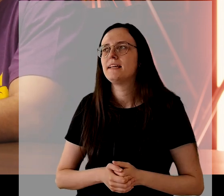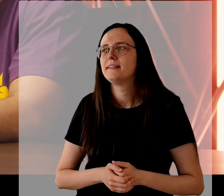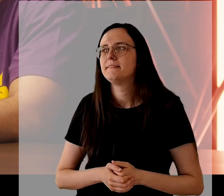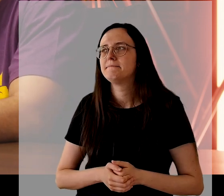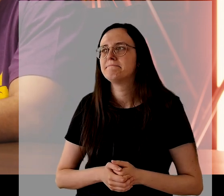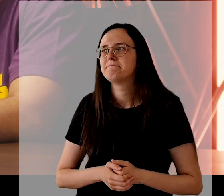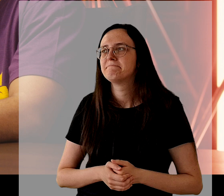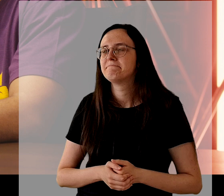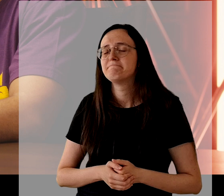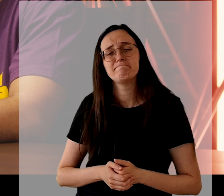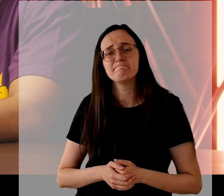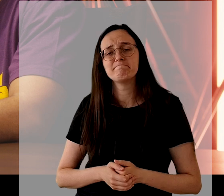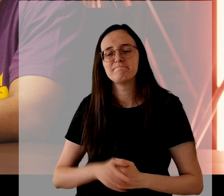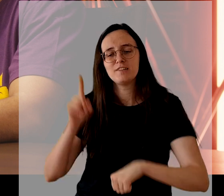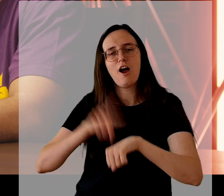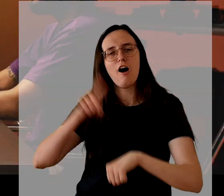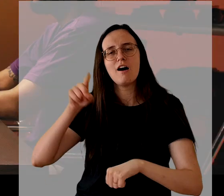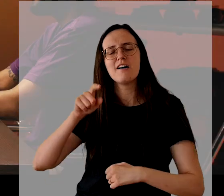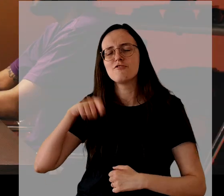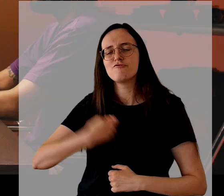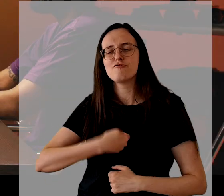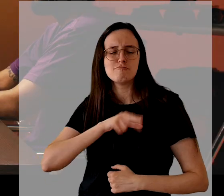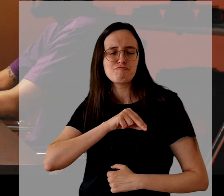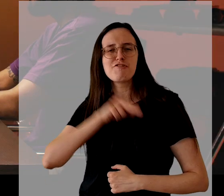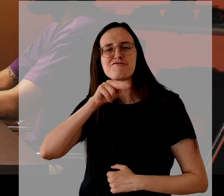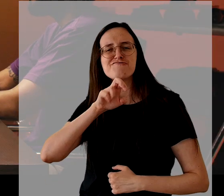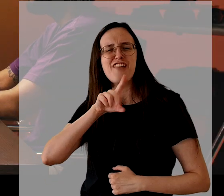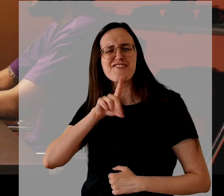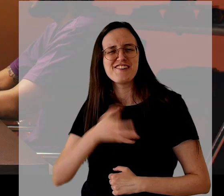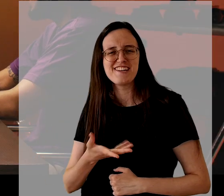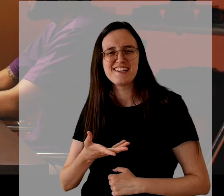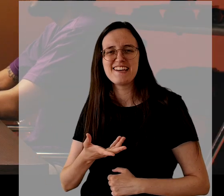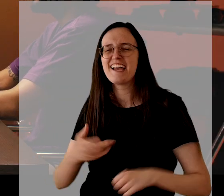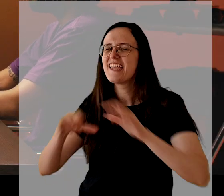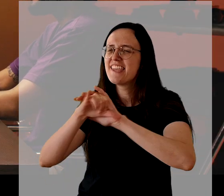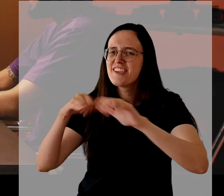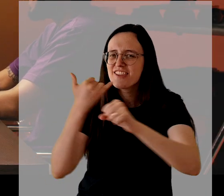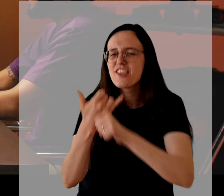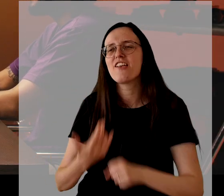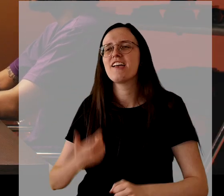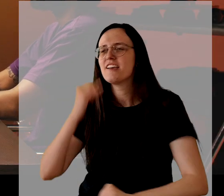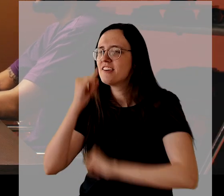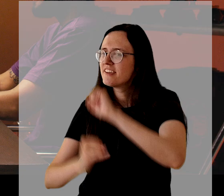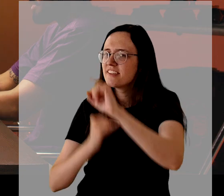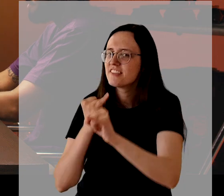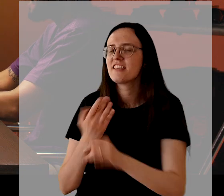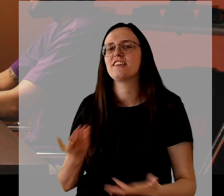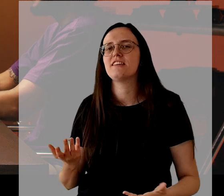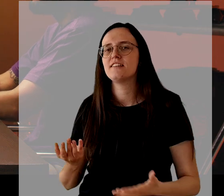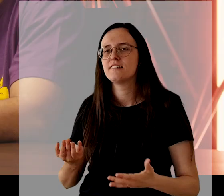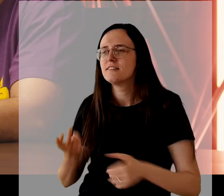E é hora de ser nerd também, né? YouTube, é ir pra internet, é